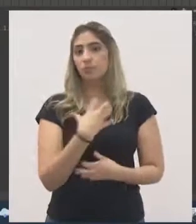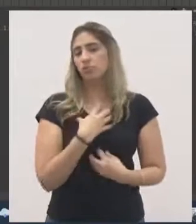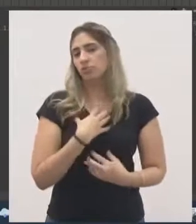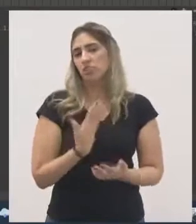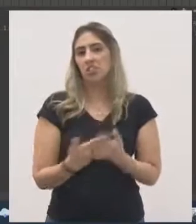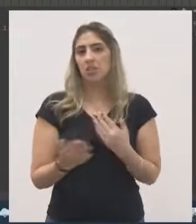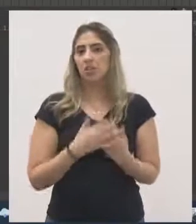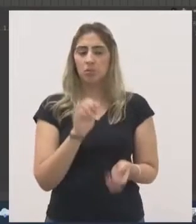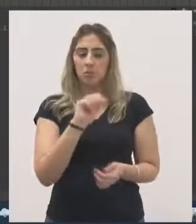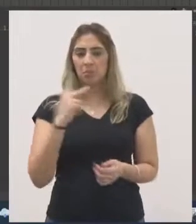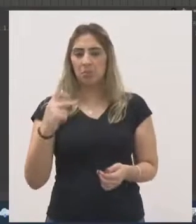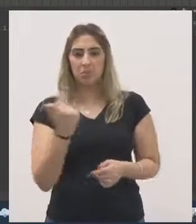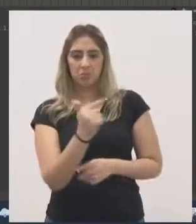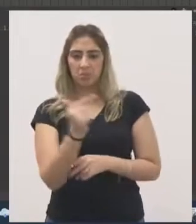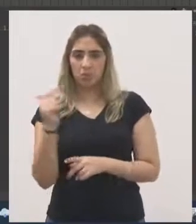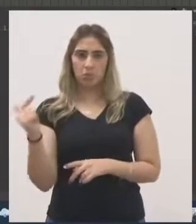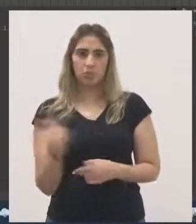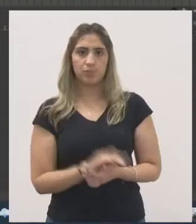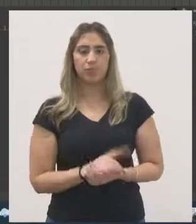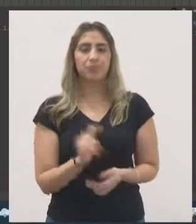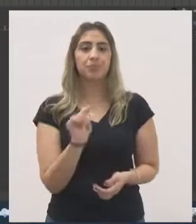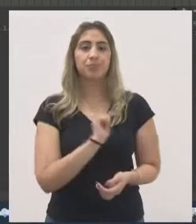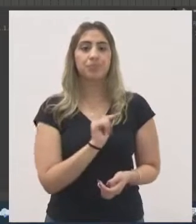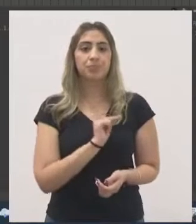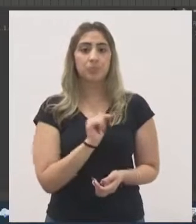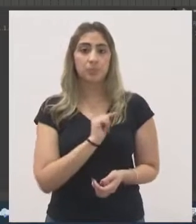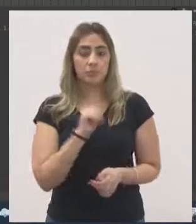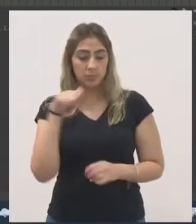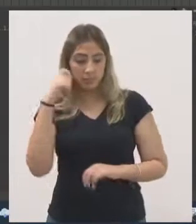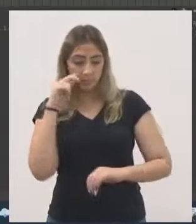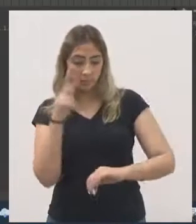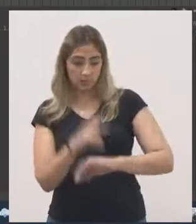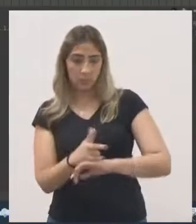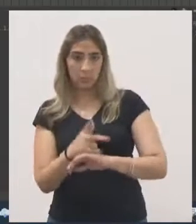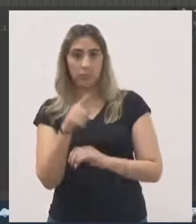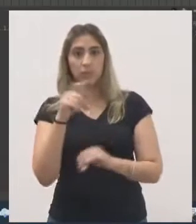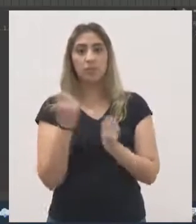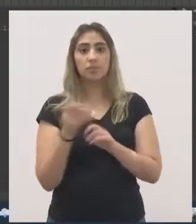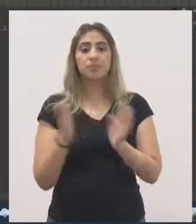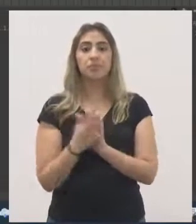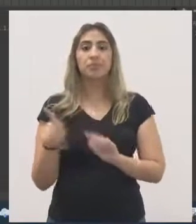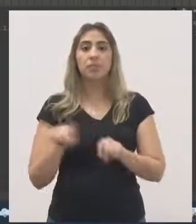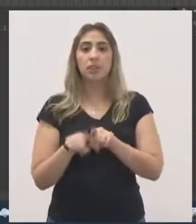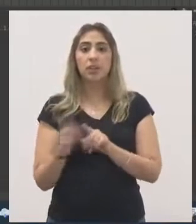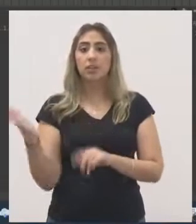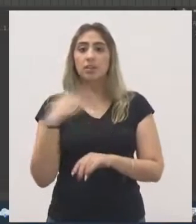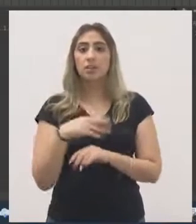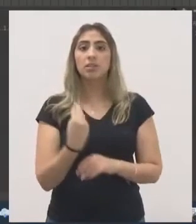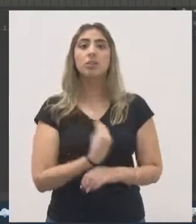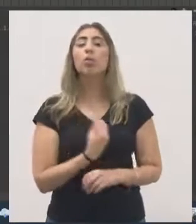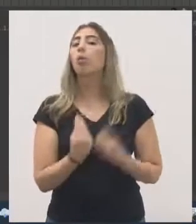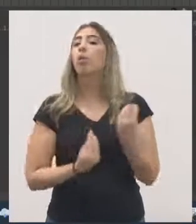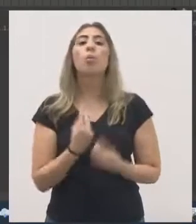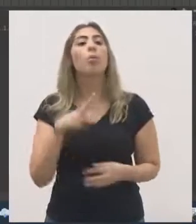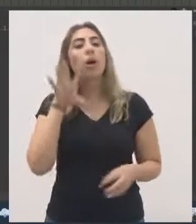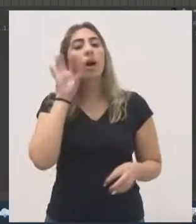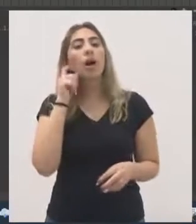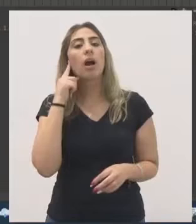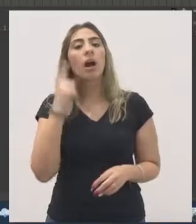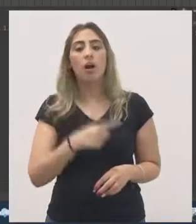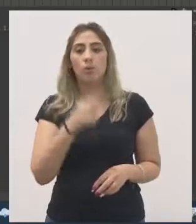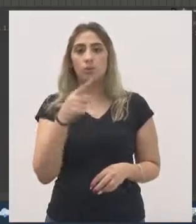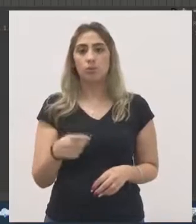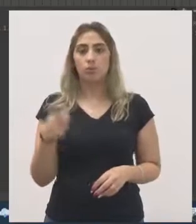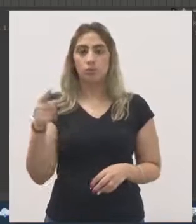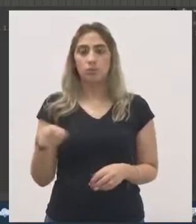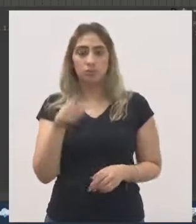você pode ter essas vinhetas em algum lugar e trazer ela como uma forma de áudio, certo? Você pode fazer